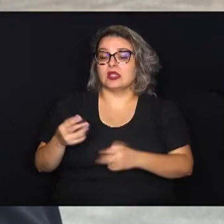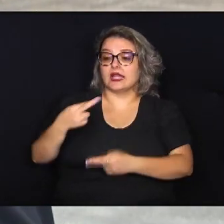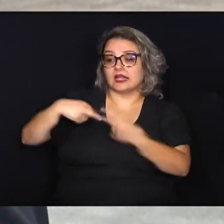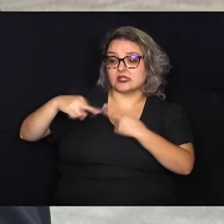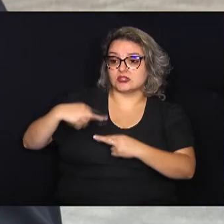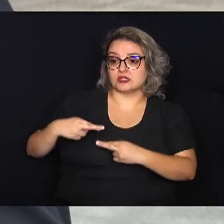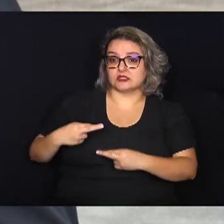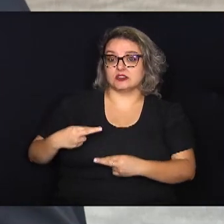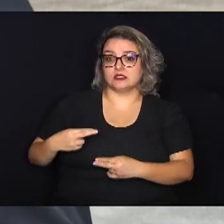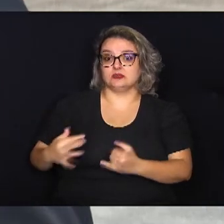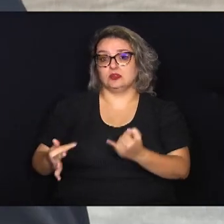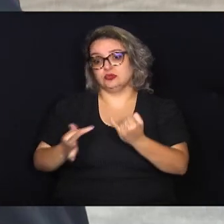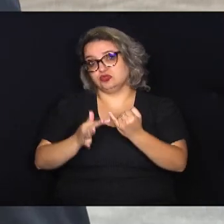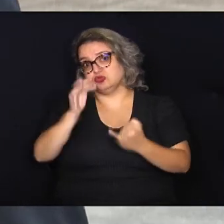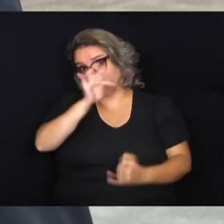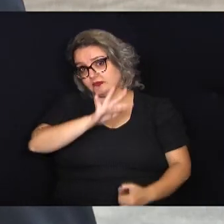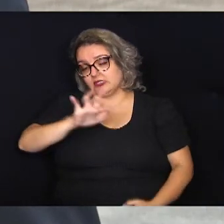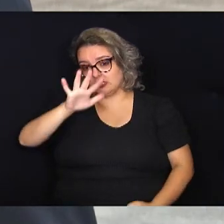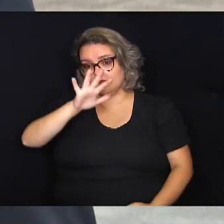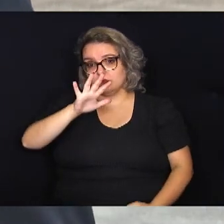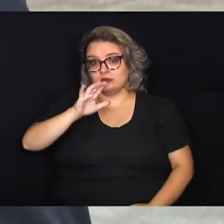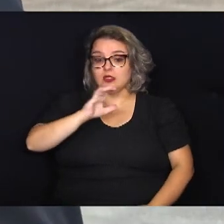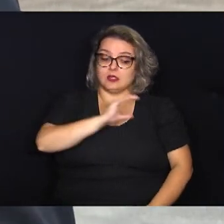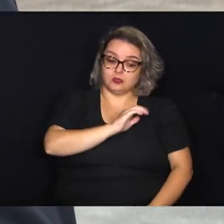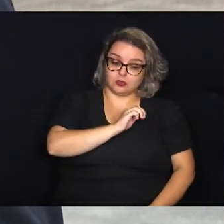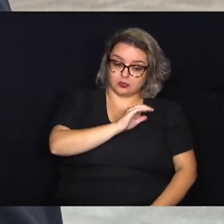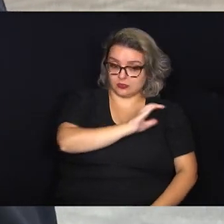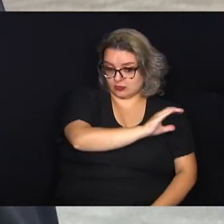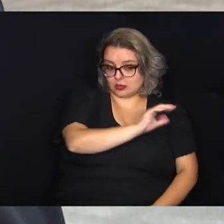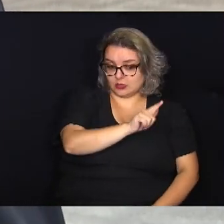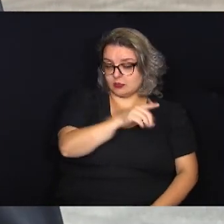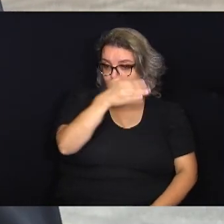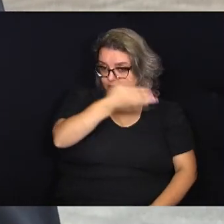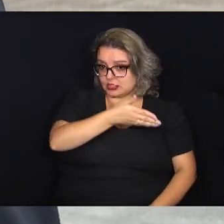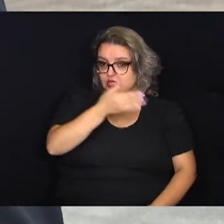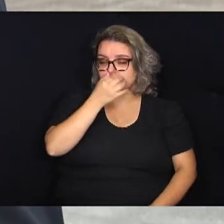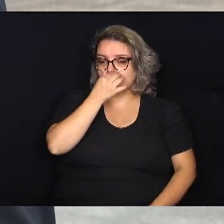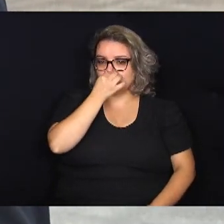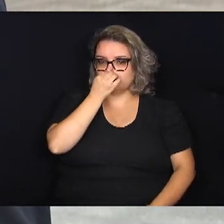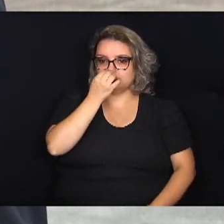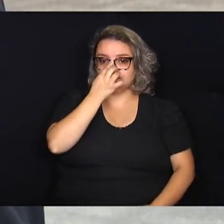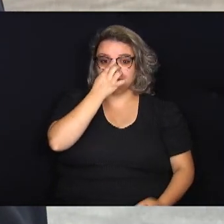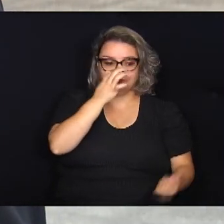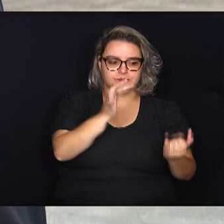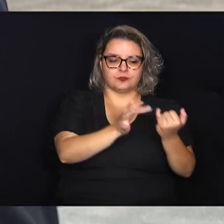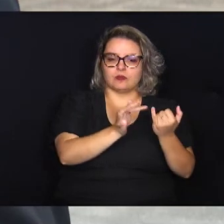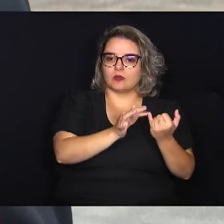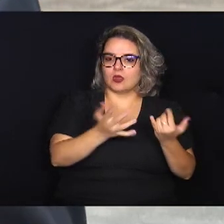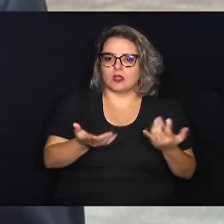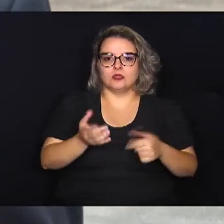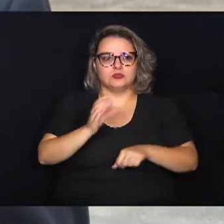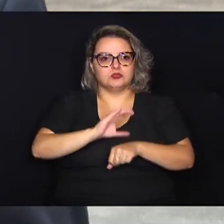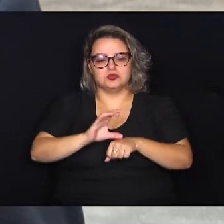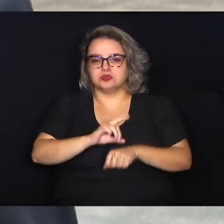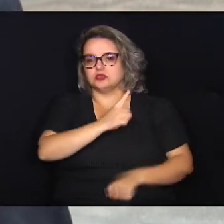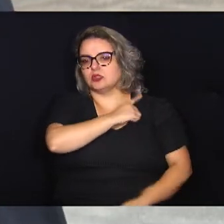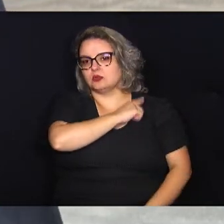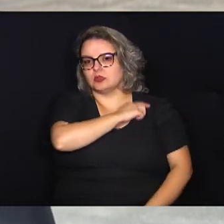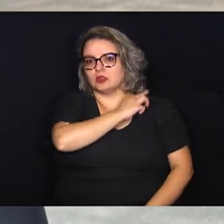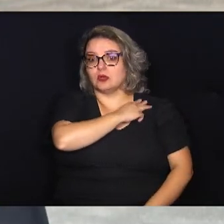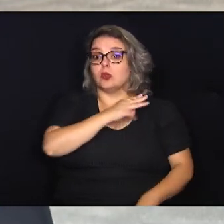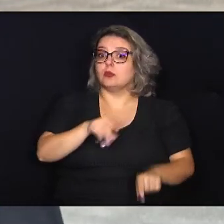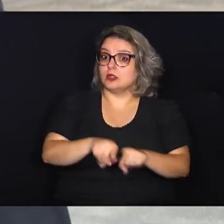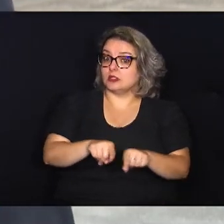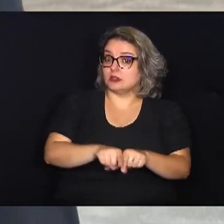federal, que fica inclusive na região do Campo Grande. Um instituto federal com cursos tanto na área do ensino médio como ensino